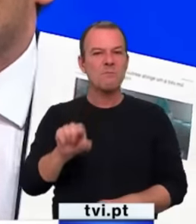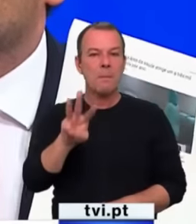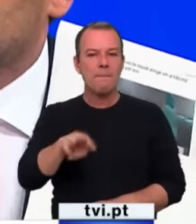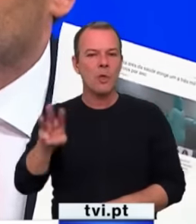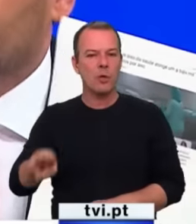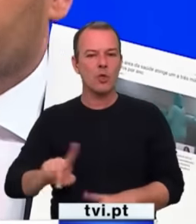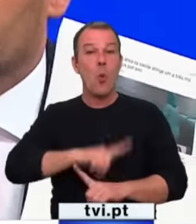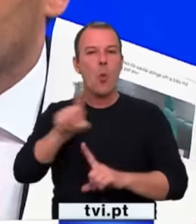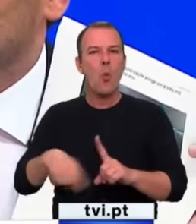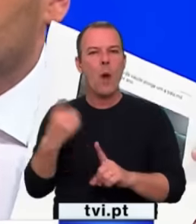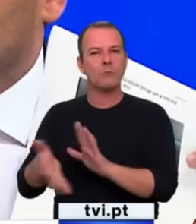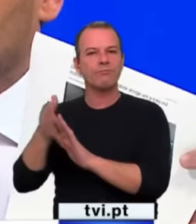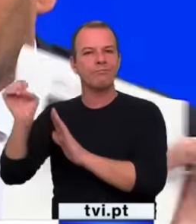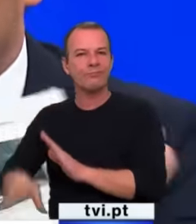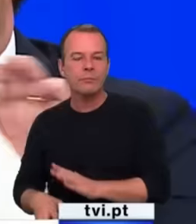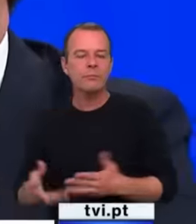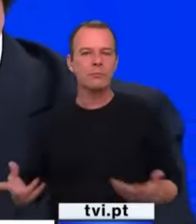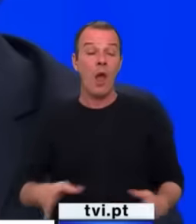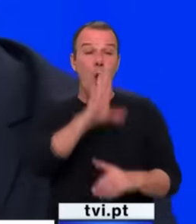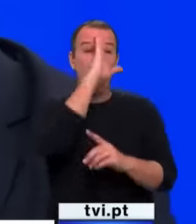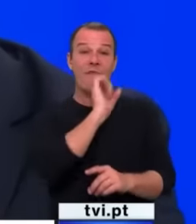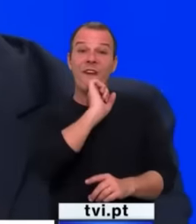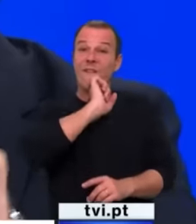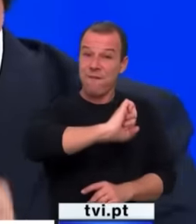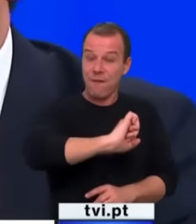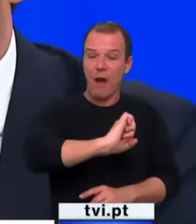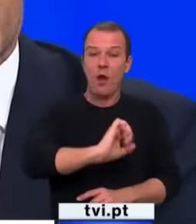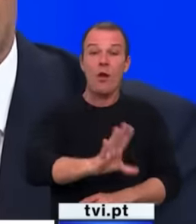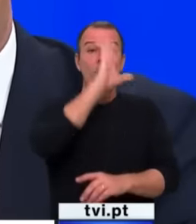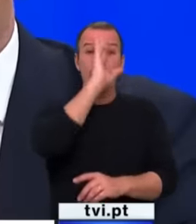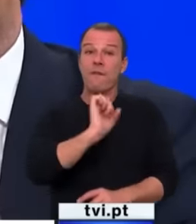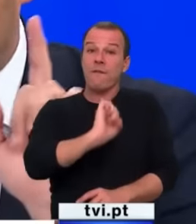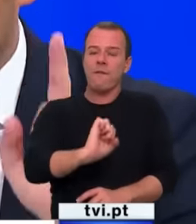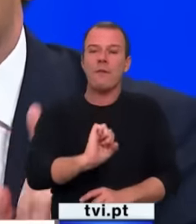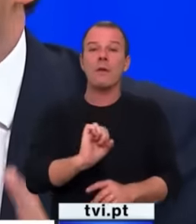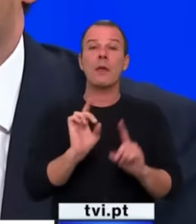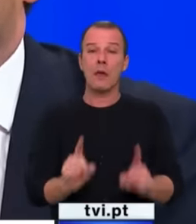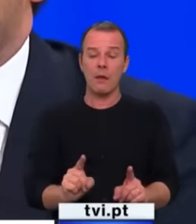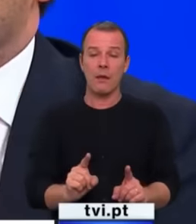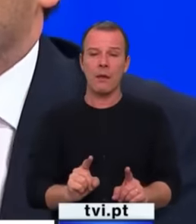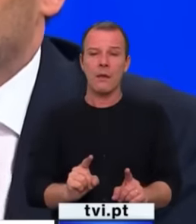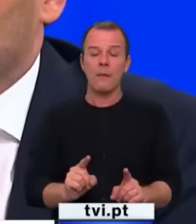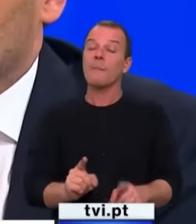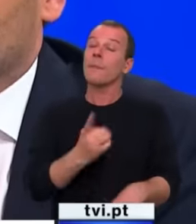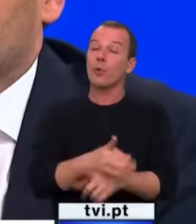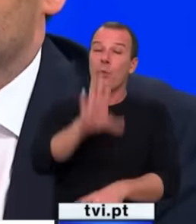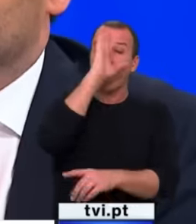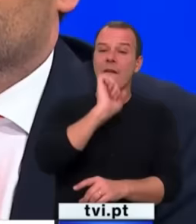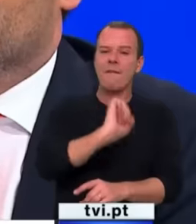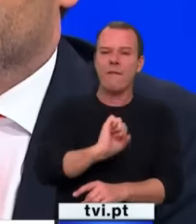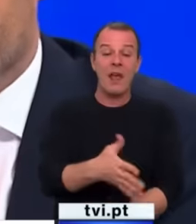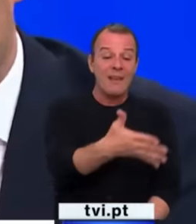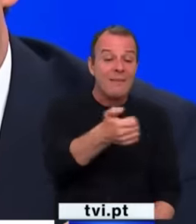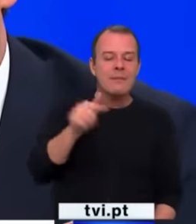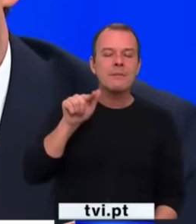Nuno Santos, o seu governo... E, portanto, o seu governo quer fazer é retirar o seu governo, SNS. O que está a dizer é isso isto. Quer fazer? Não, sabe porquê? Então, porque o seu governo já pôs 15 mil